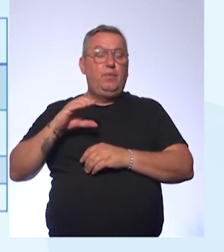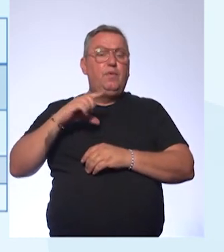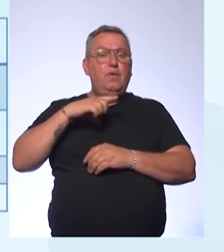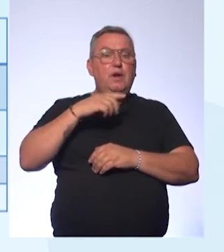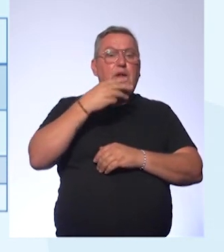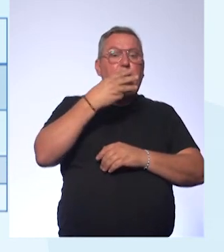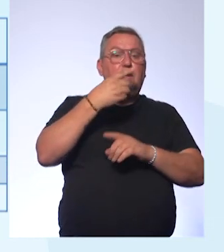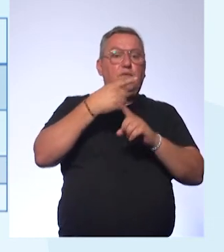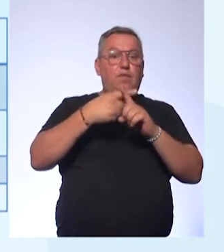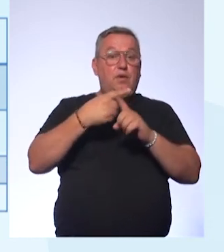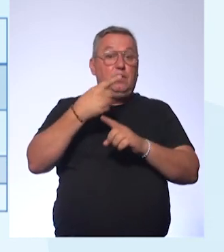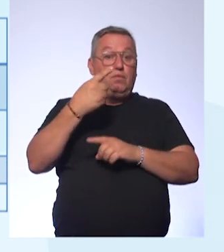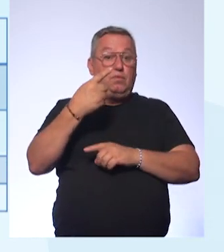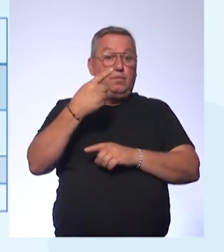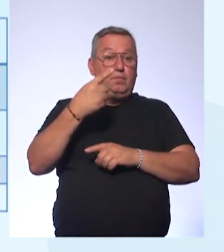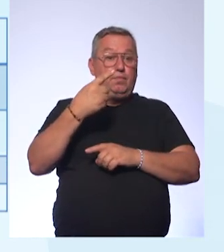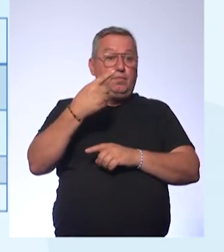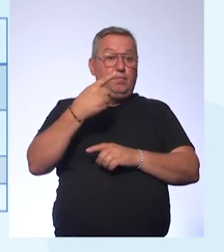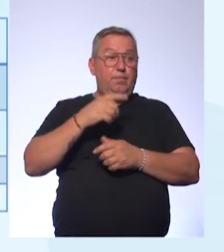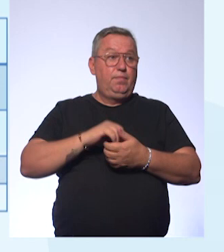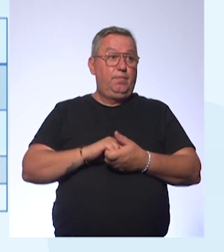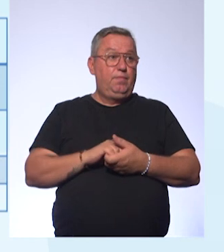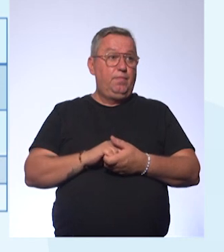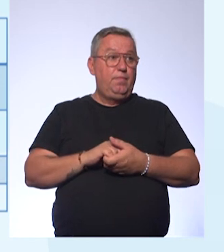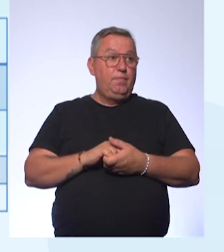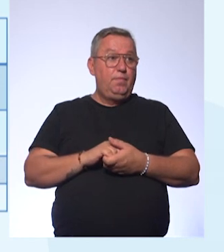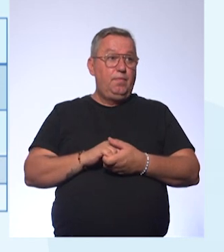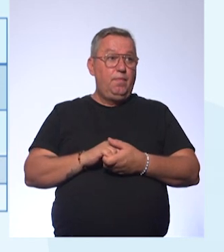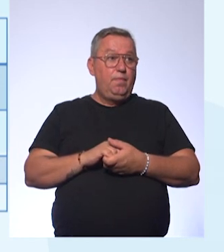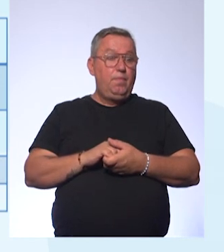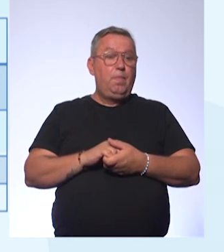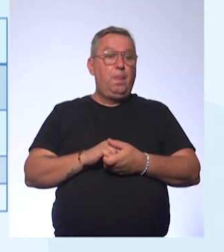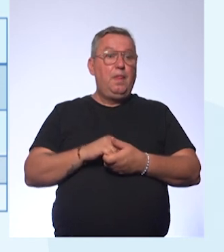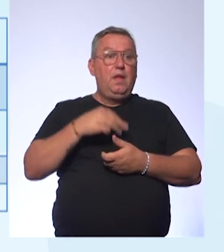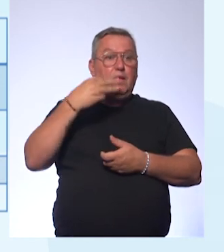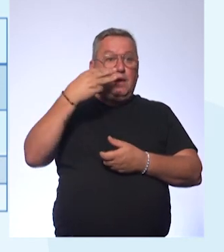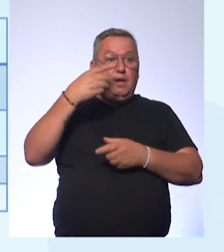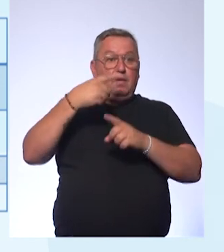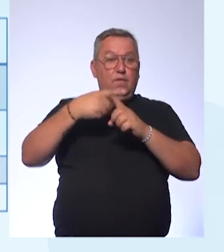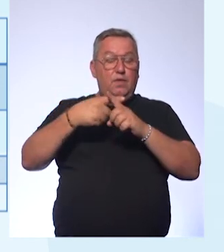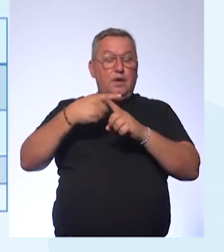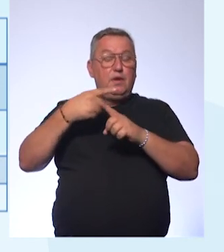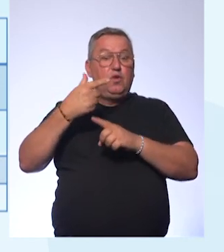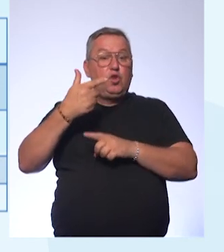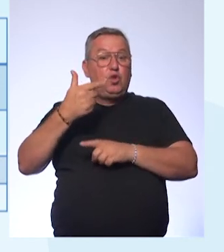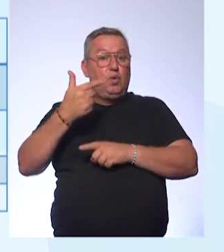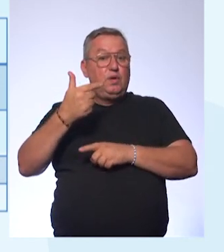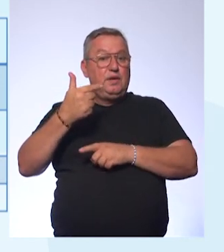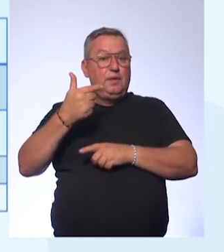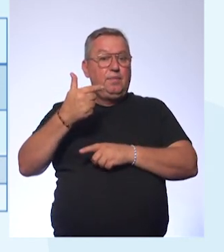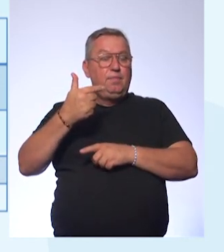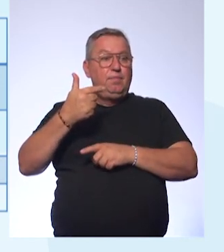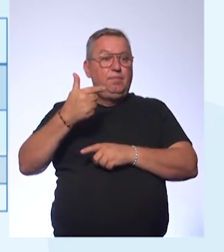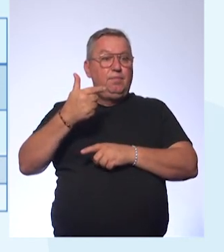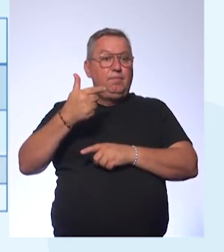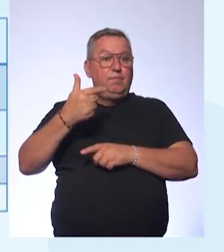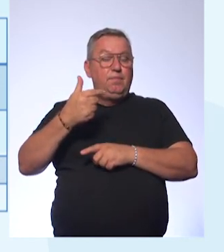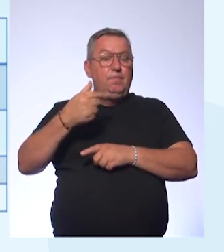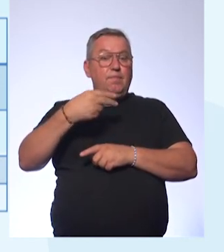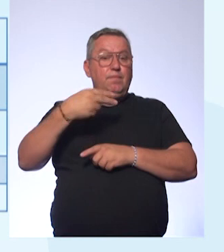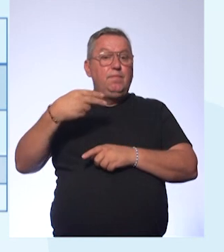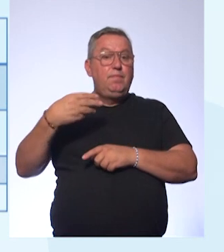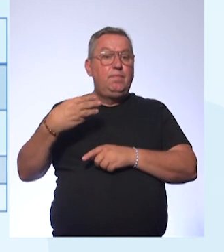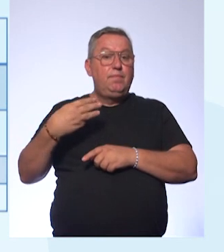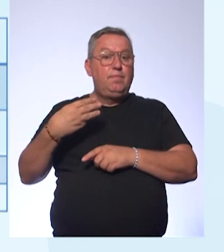1, 3. 3 vezes a massa do carbono, que é igual a 12. 3 vezes 12 é igual